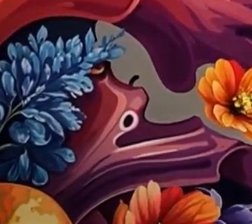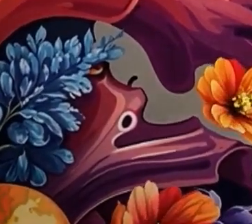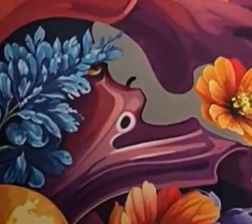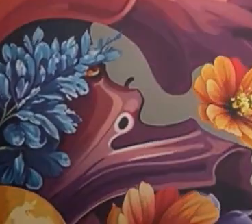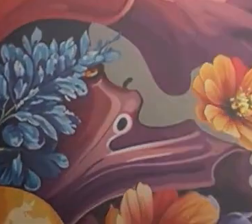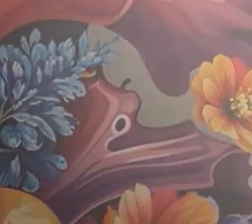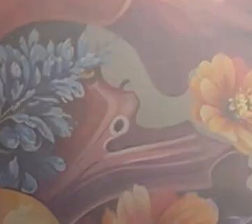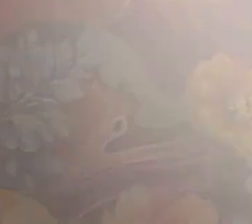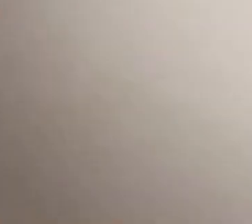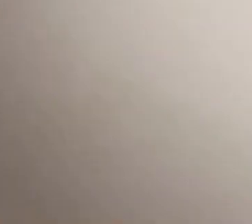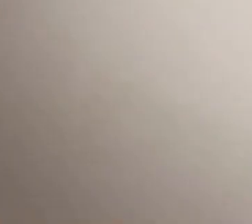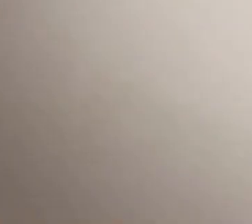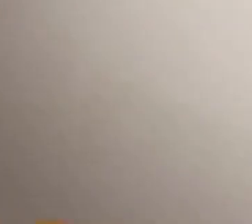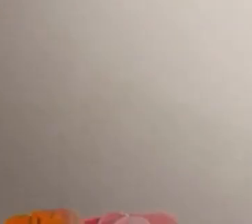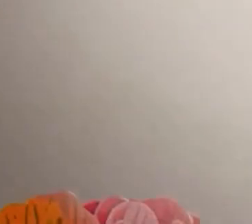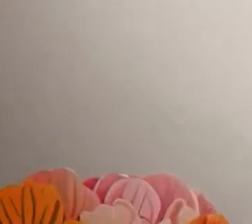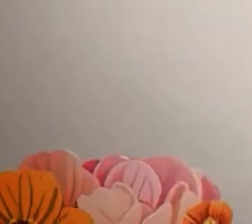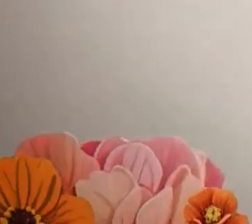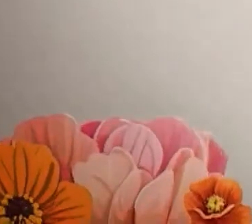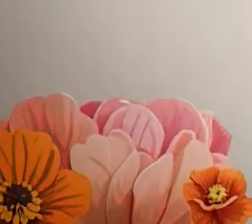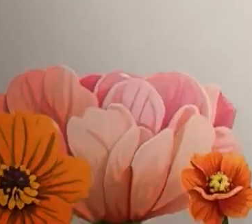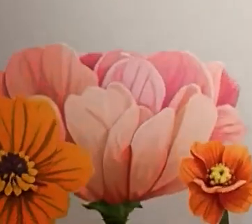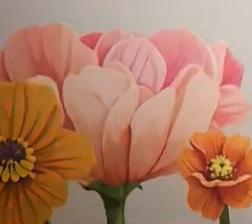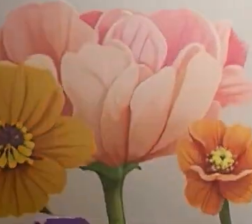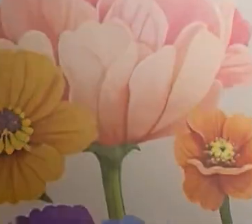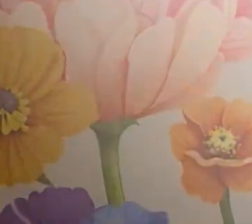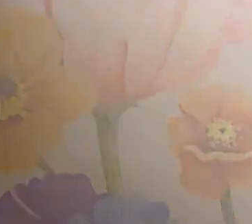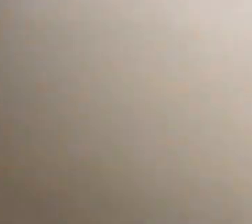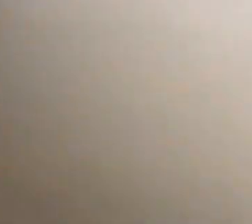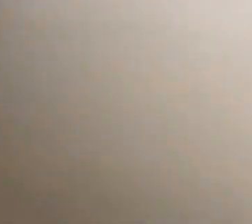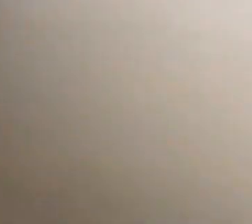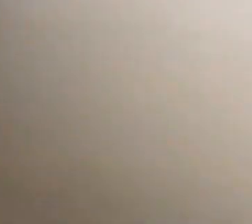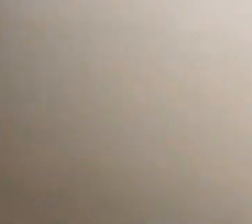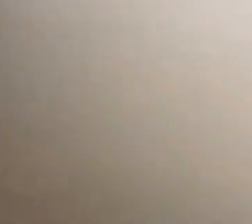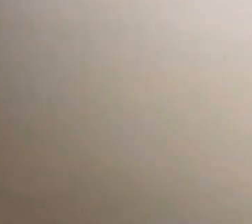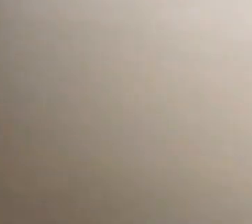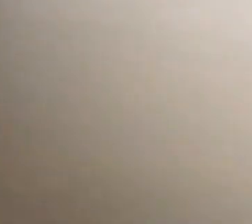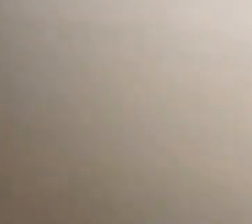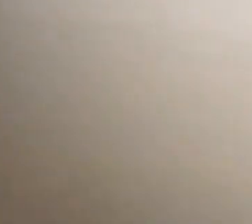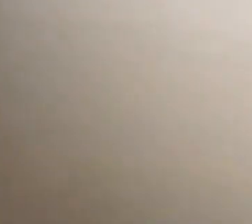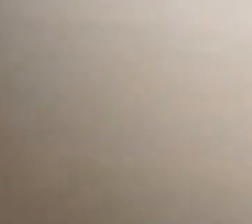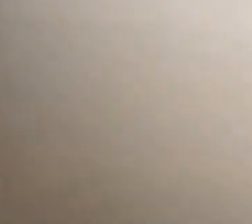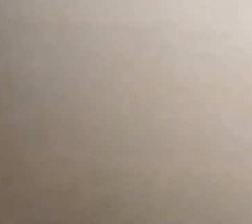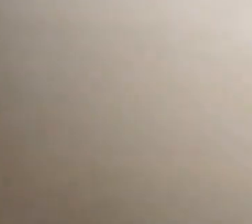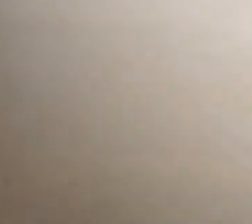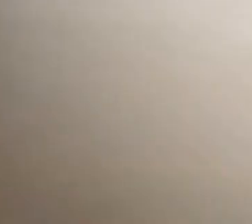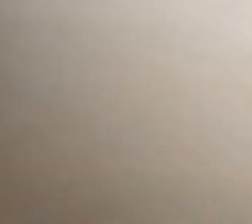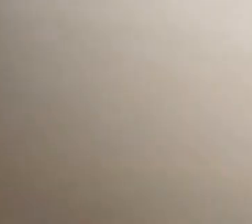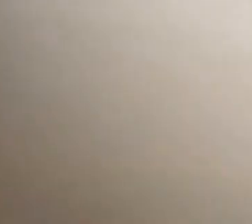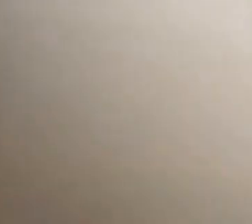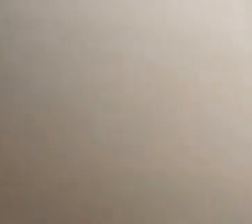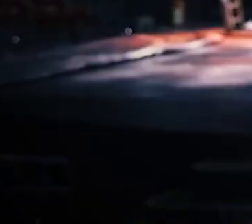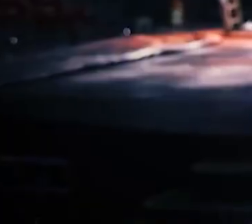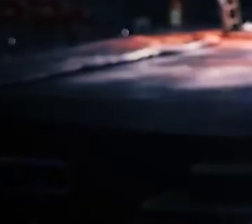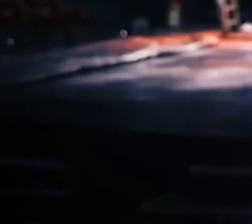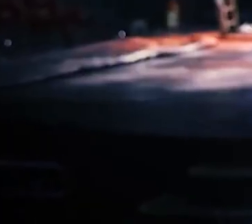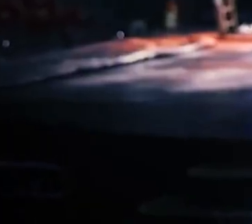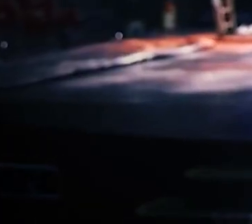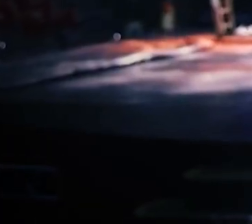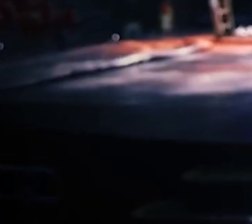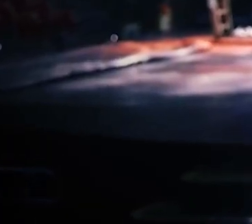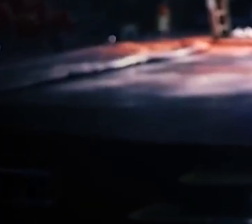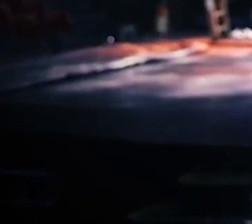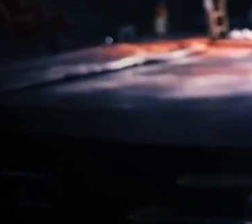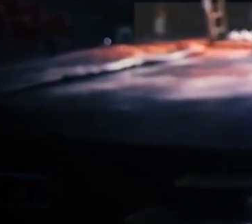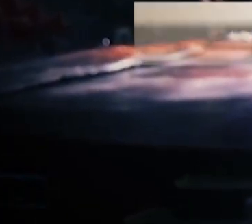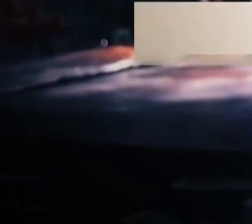Gestos de amor duram para sempre. E eu falo isso com o coração cheio de esperança. Aqui no